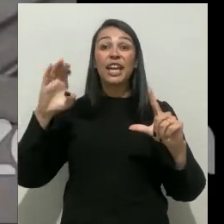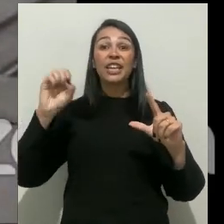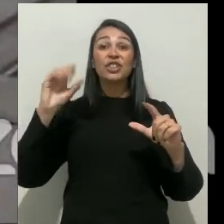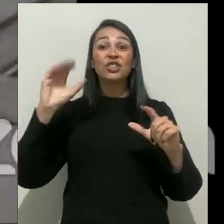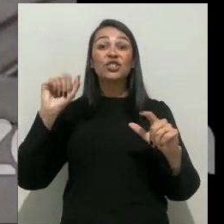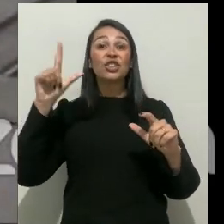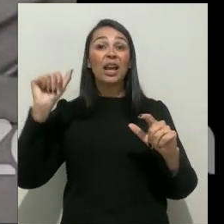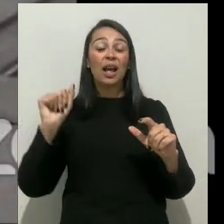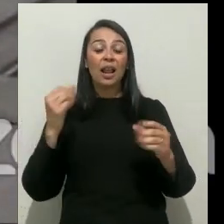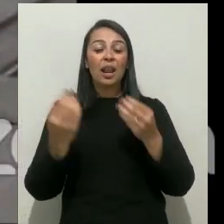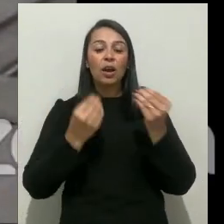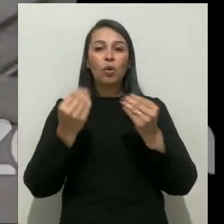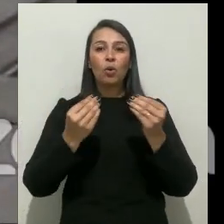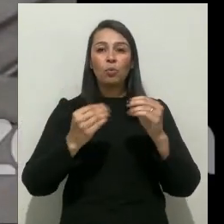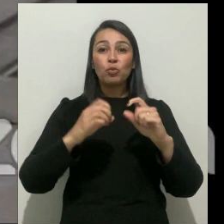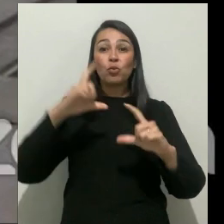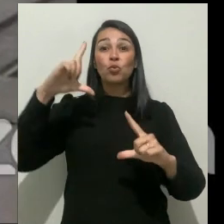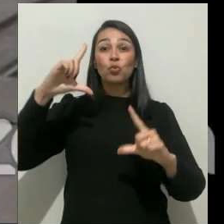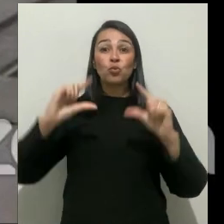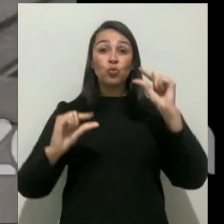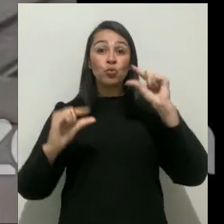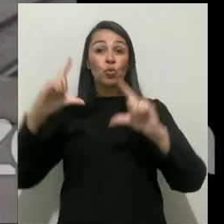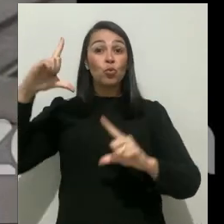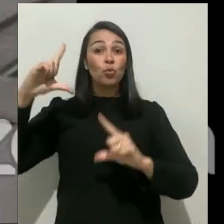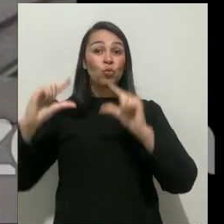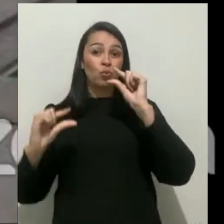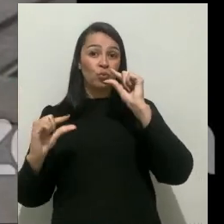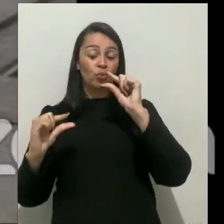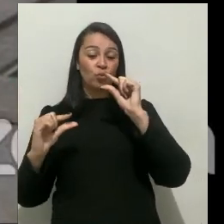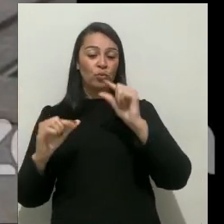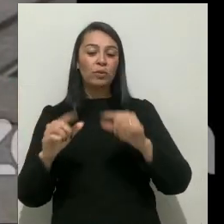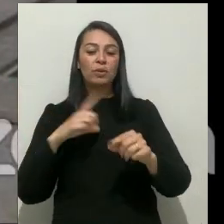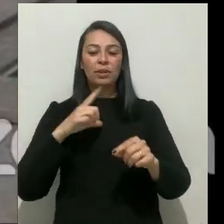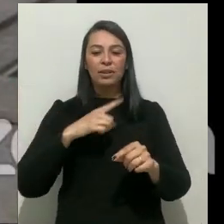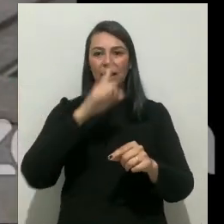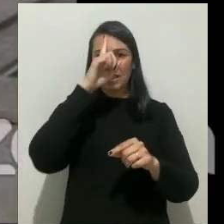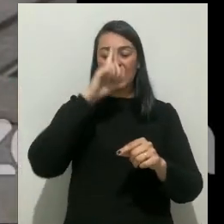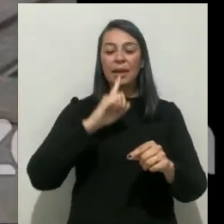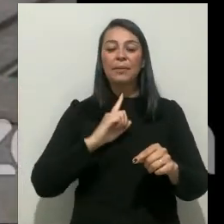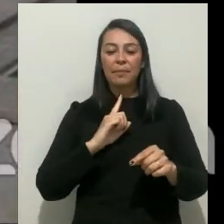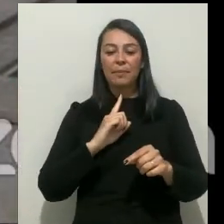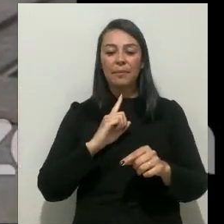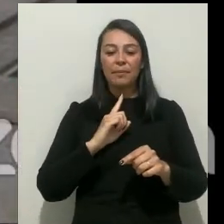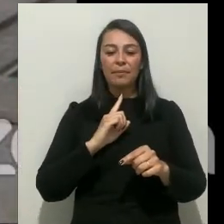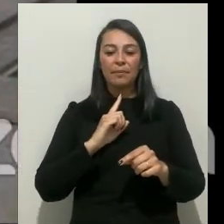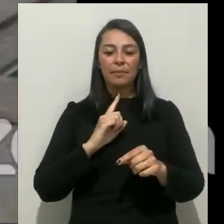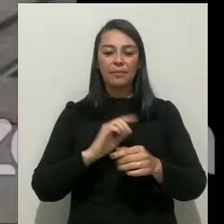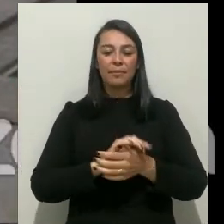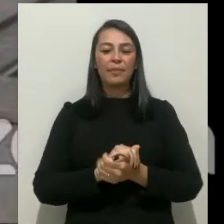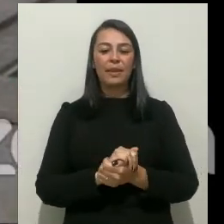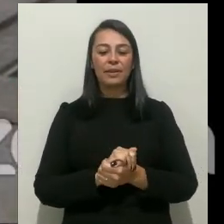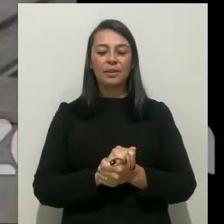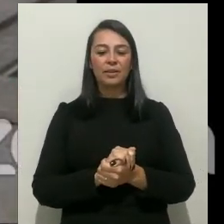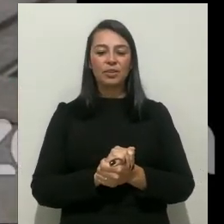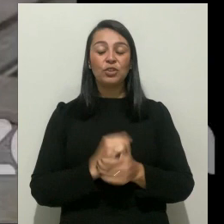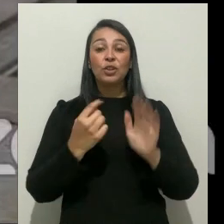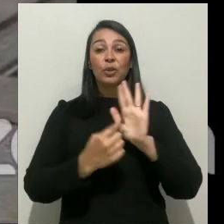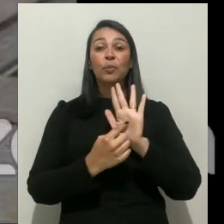estátua é maravilhosa. À esquerda tem a imagem com uma